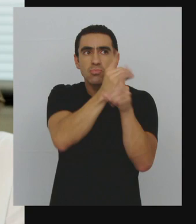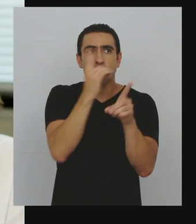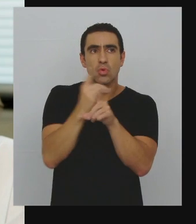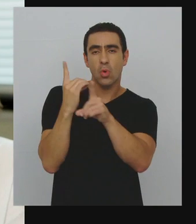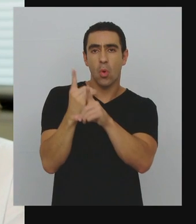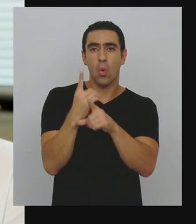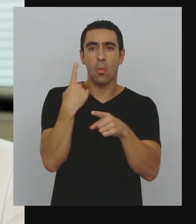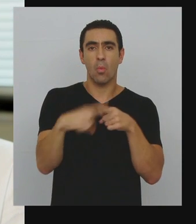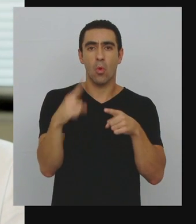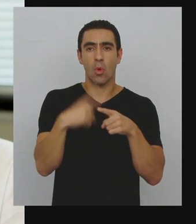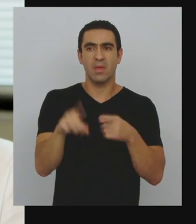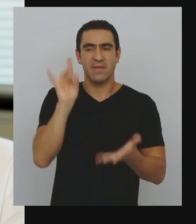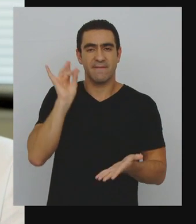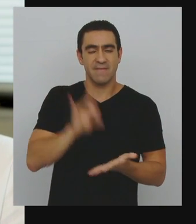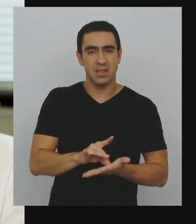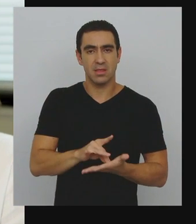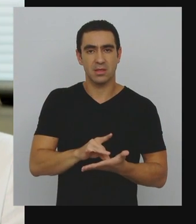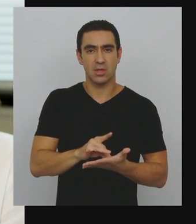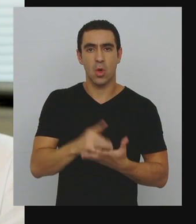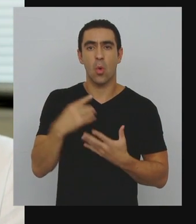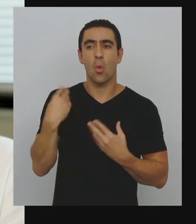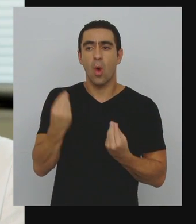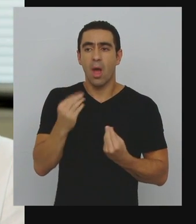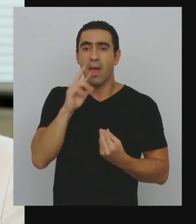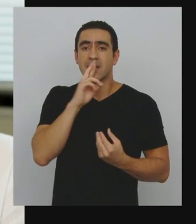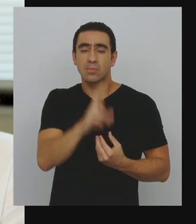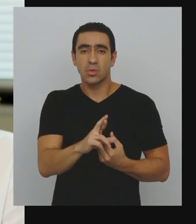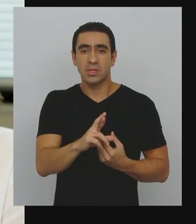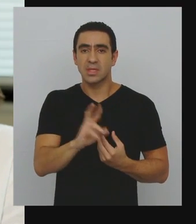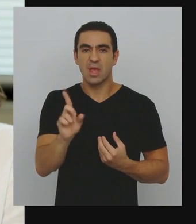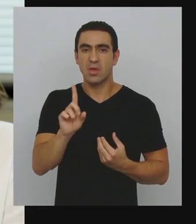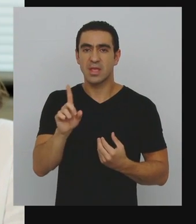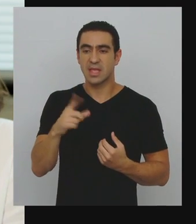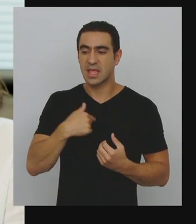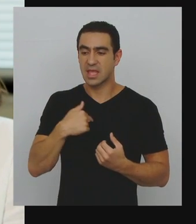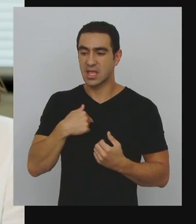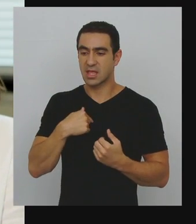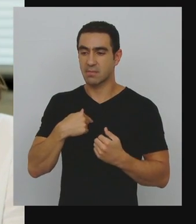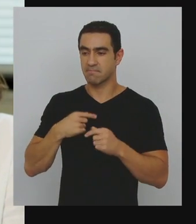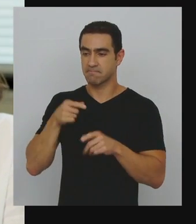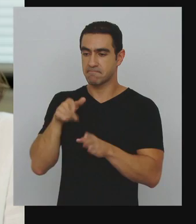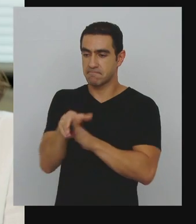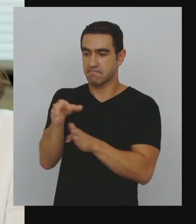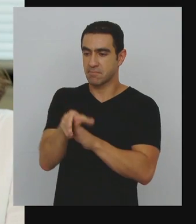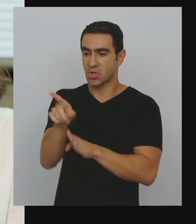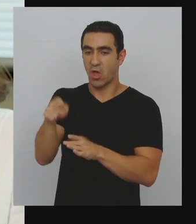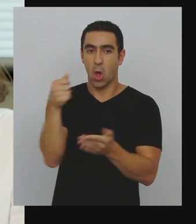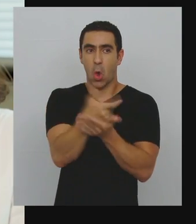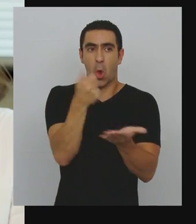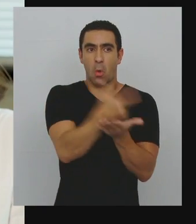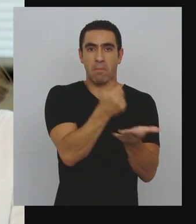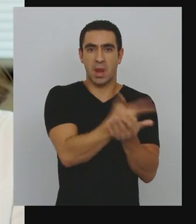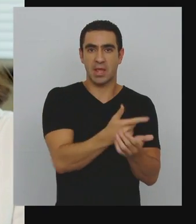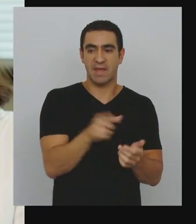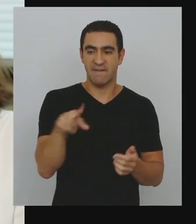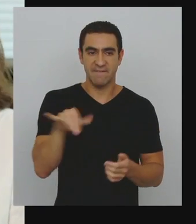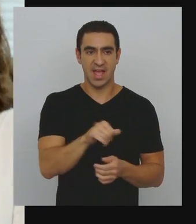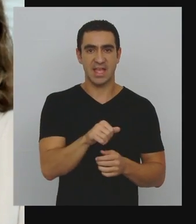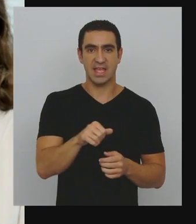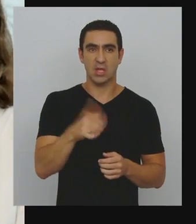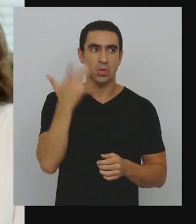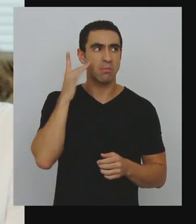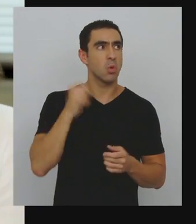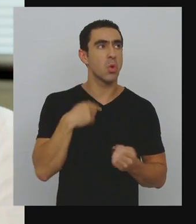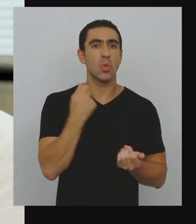a descobrir quais são os problemas de verdade, quais são as soluções, e não ele ser formado como sendo um consumidor que